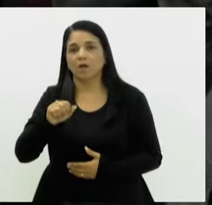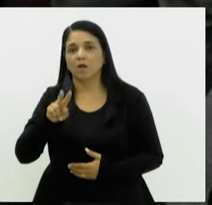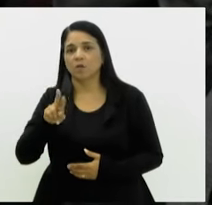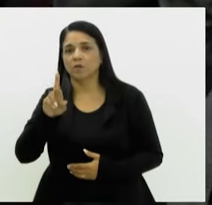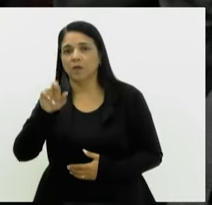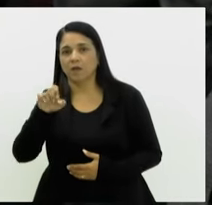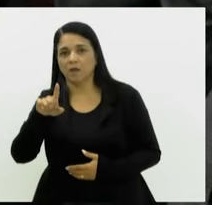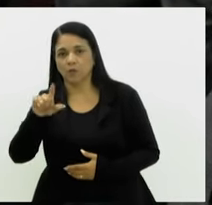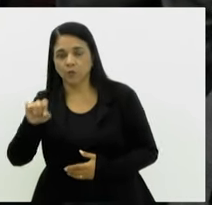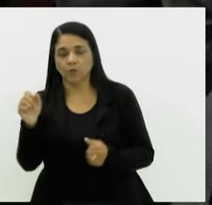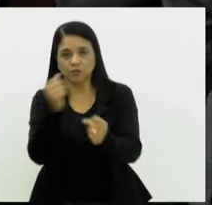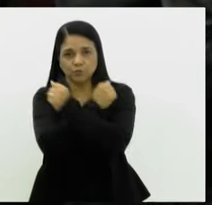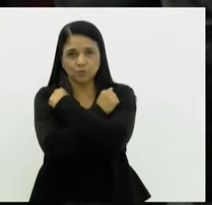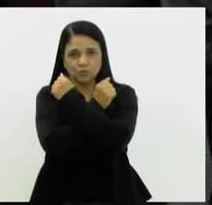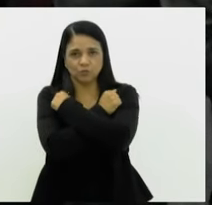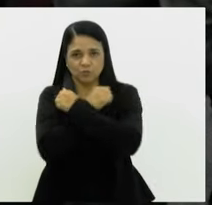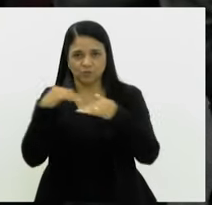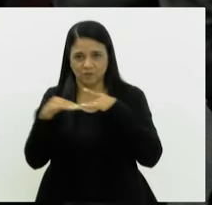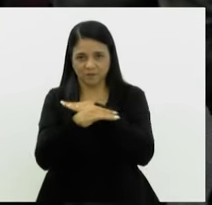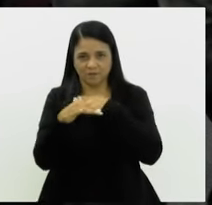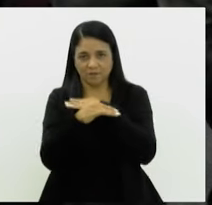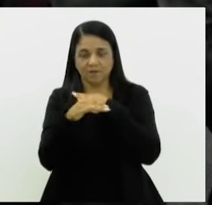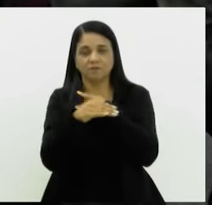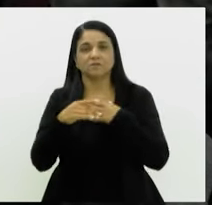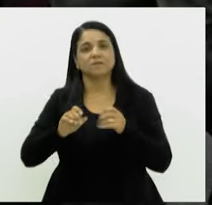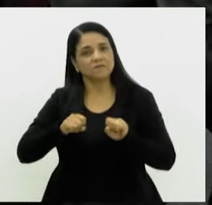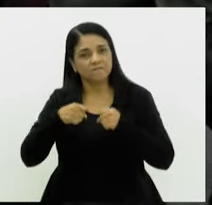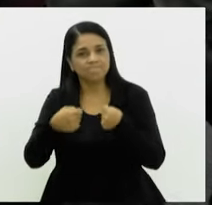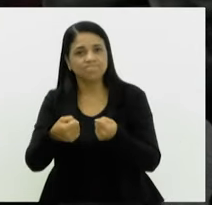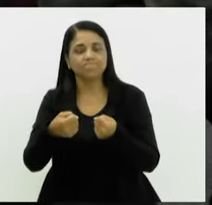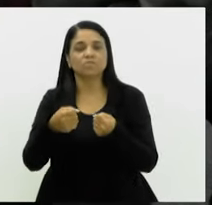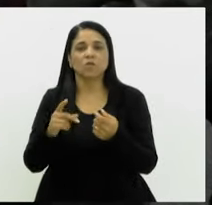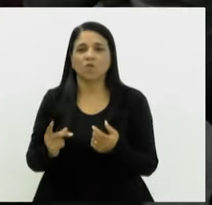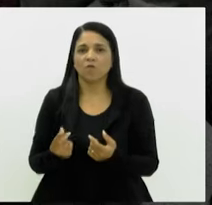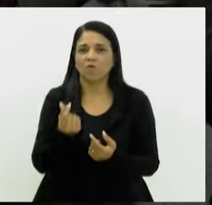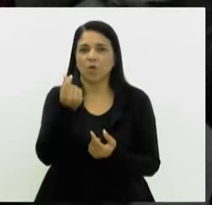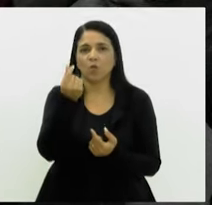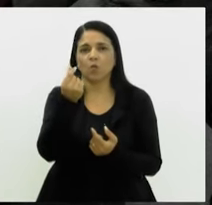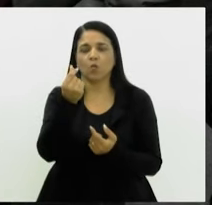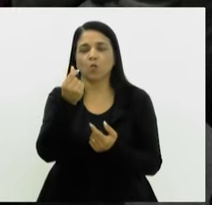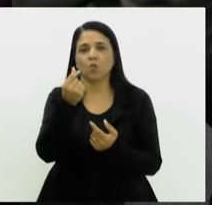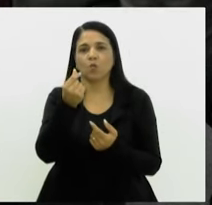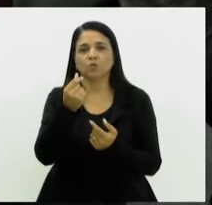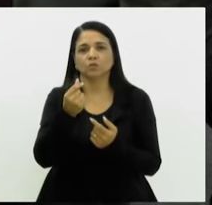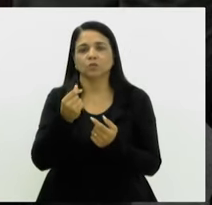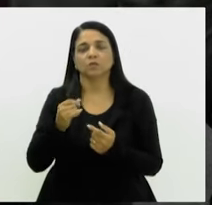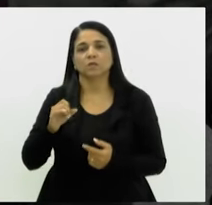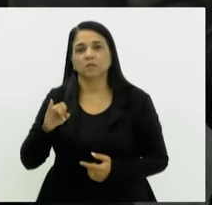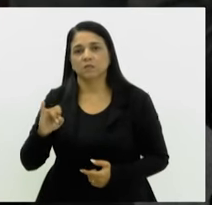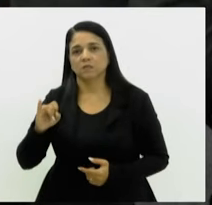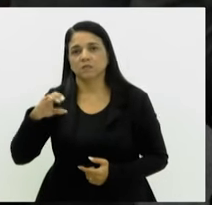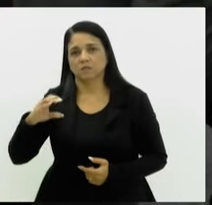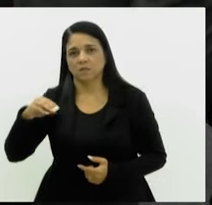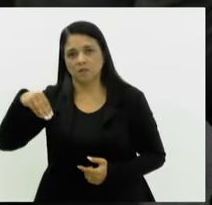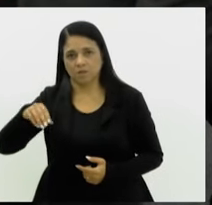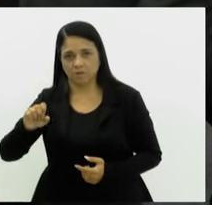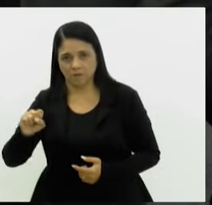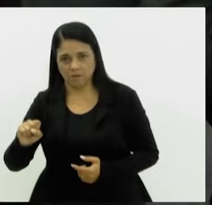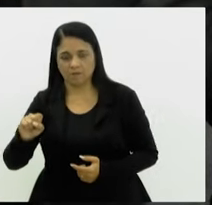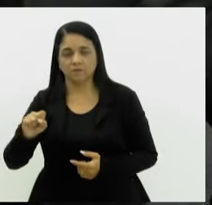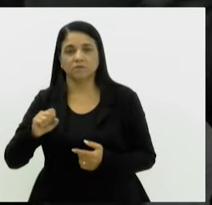Búzios, que veio defender essa questão, o aumento do valor para aquisição para isenção de ICMS na aquisição de veículos para